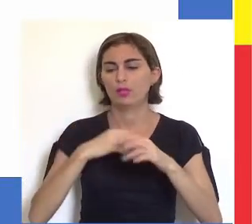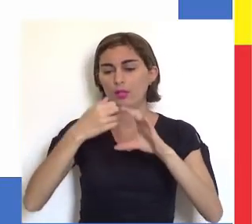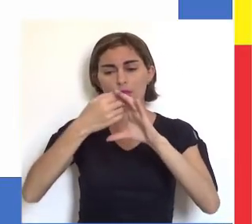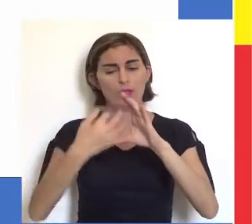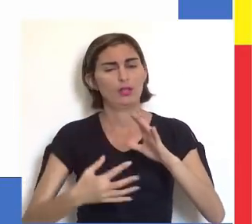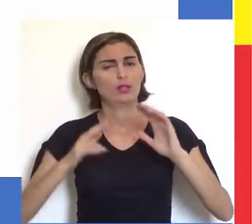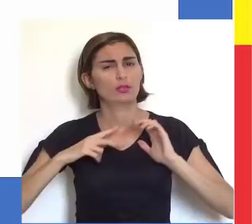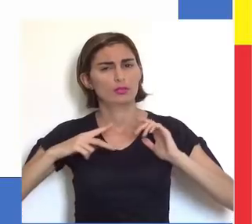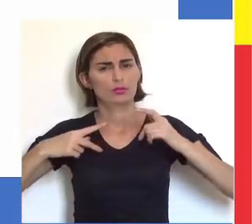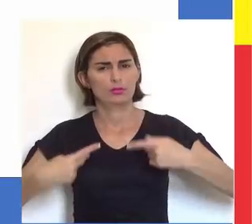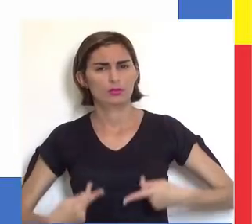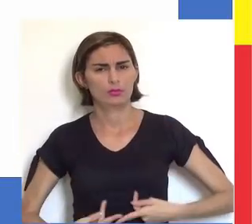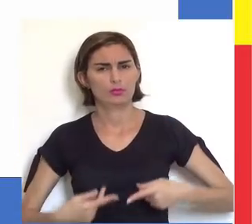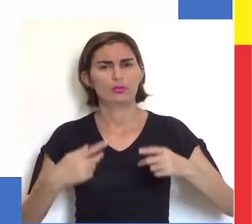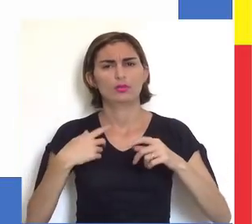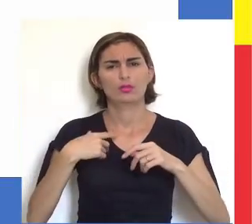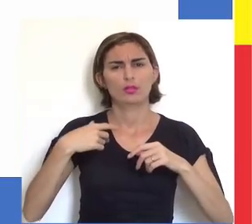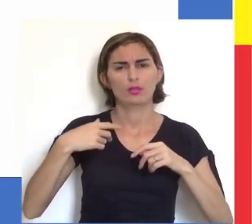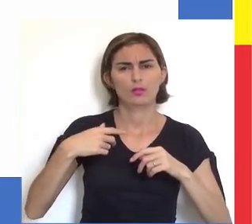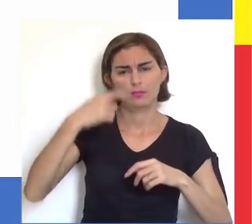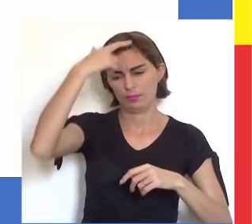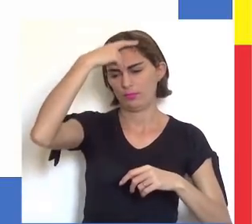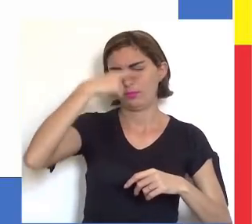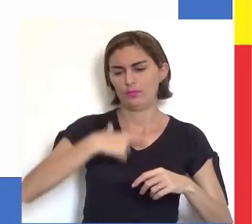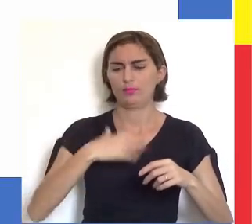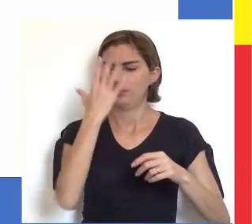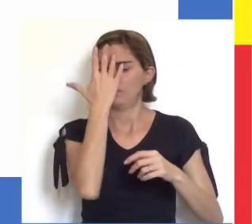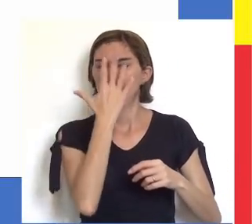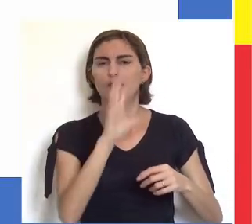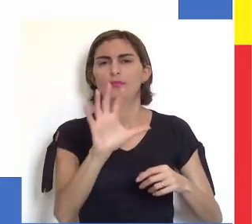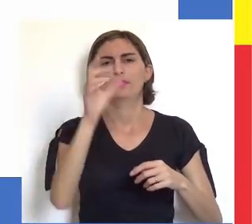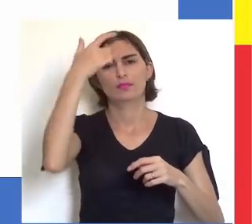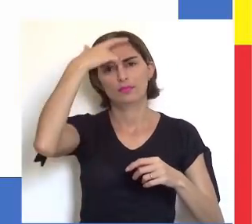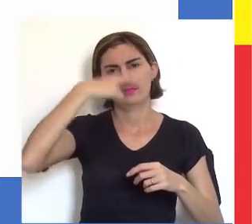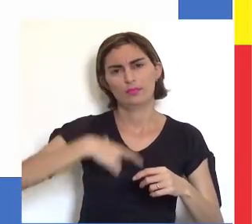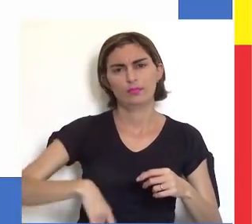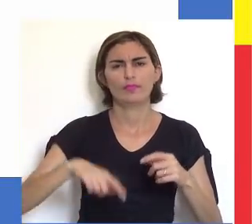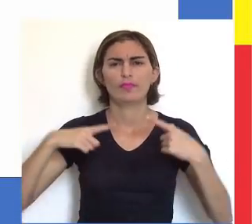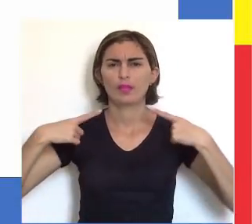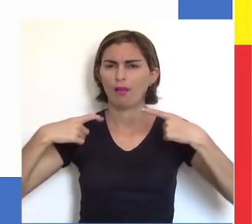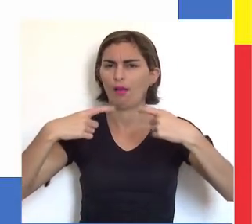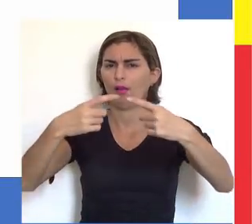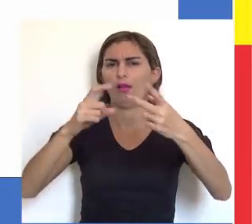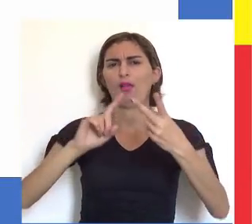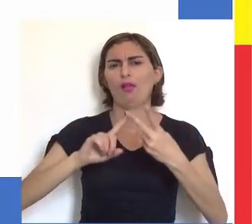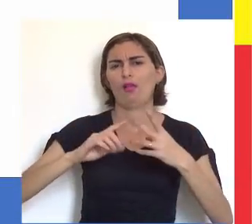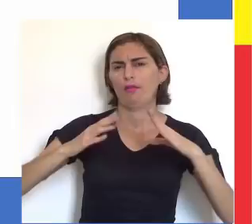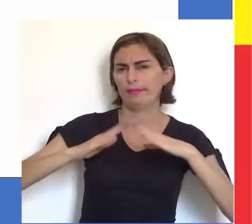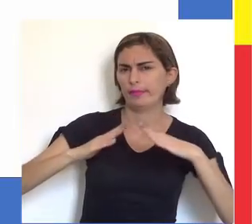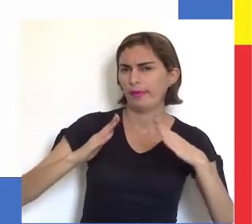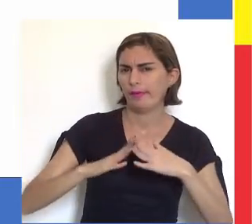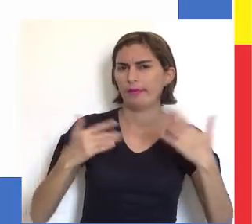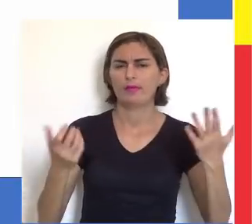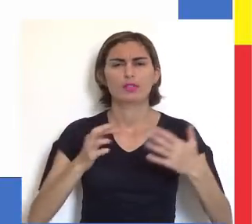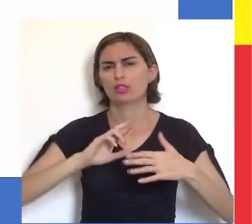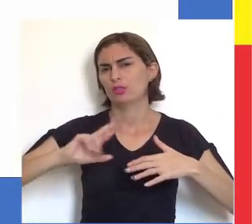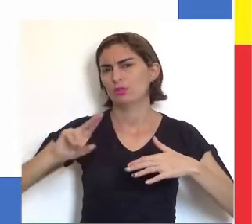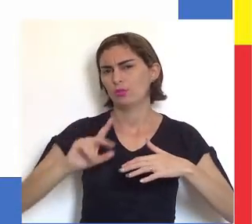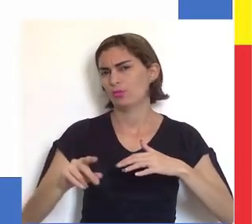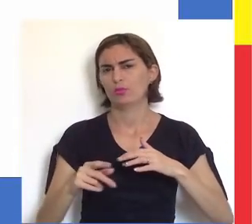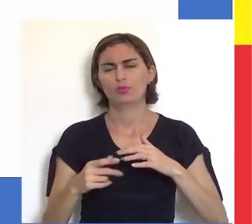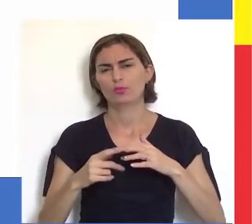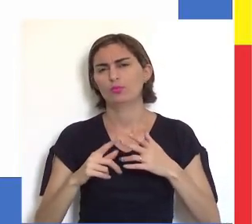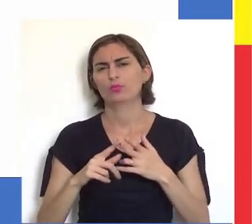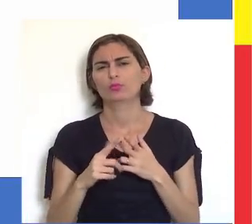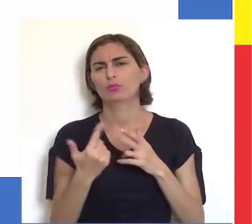características humanas, ou seja, personificados. Circunstâncias como uma guerra, uma casa, se não são